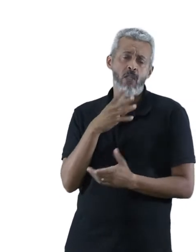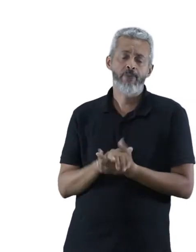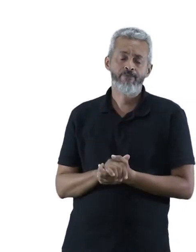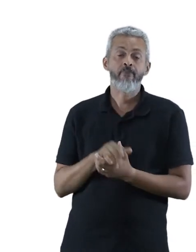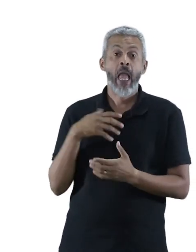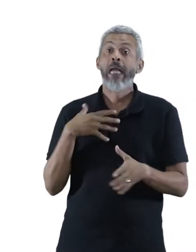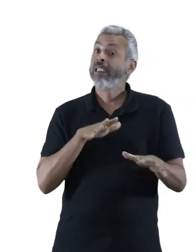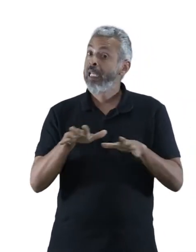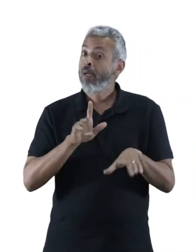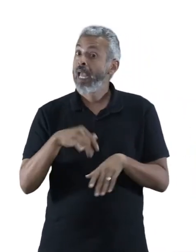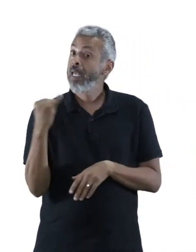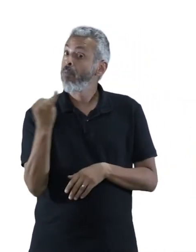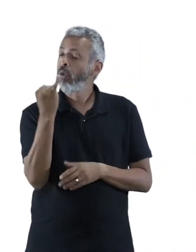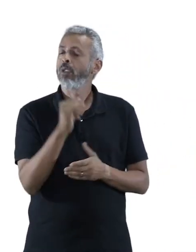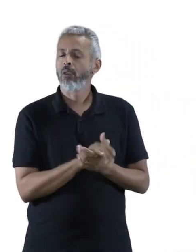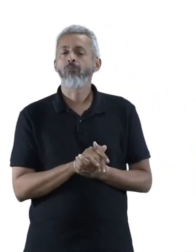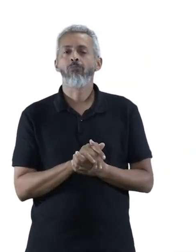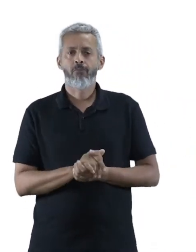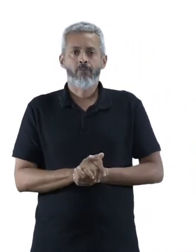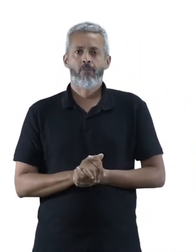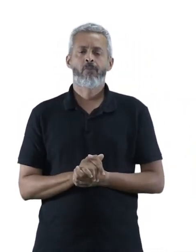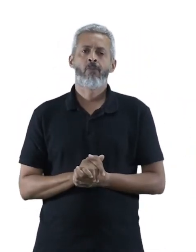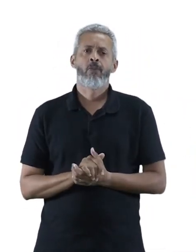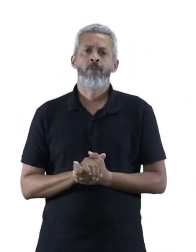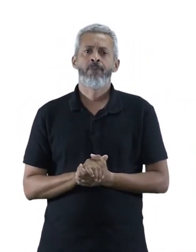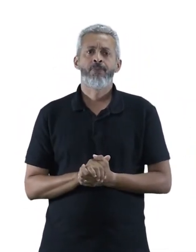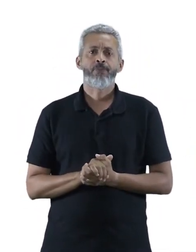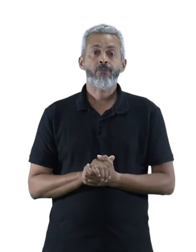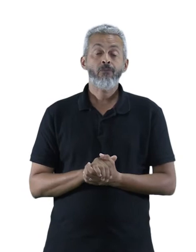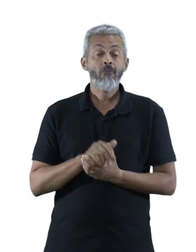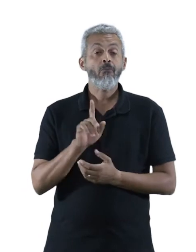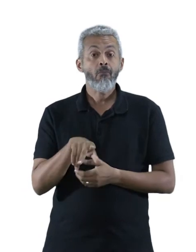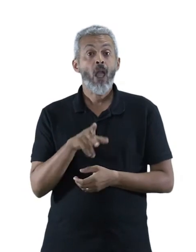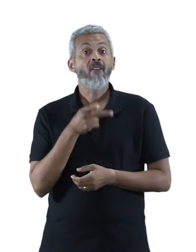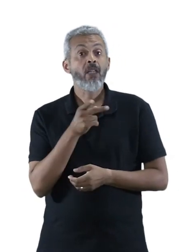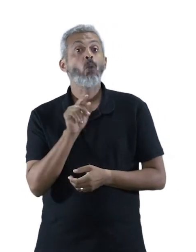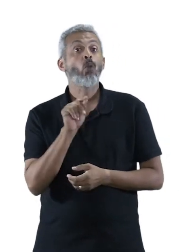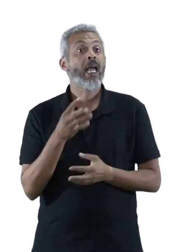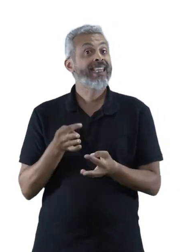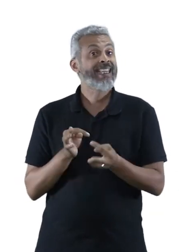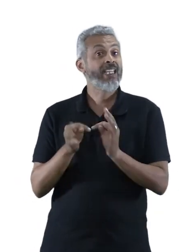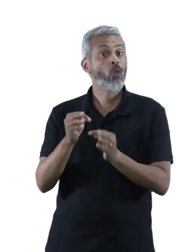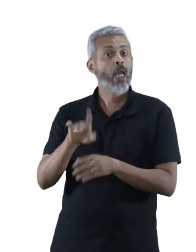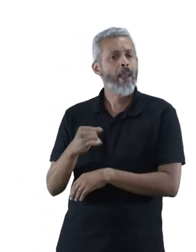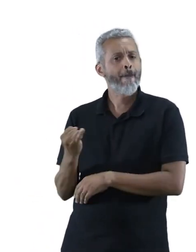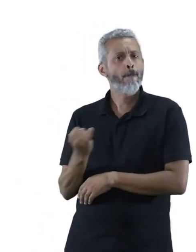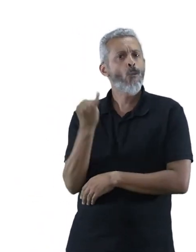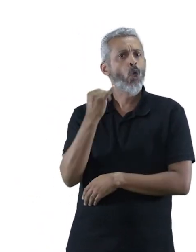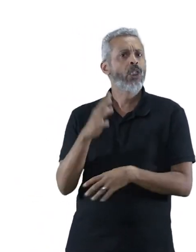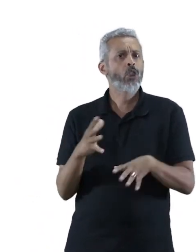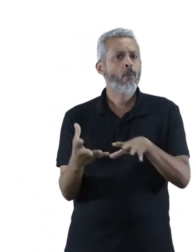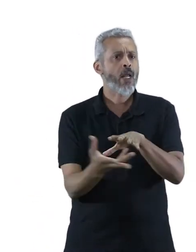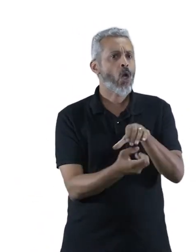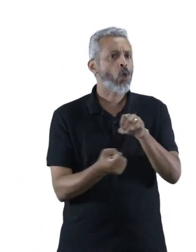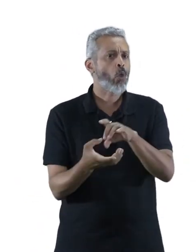é isso que, de uma certa forma, consolida o processo de globalização. Quando falamos que a tecnologia foi fundamental para a